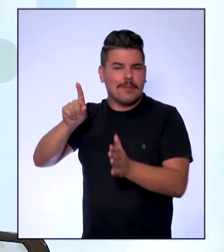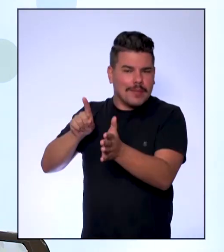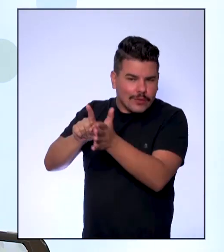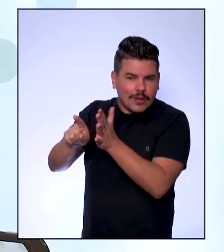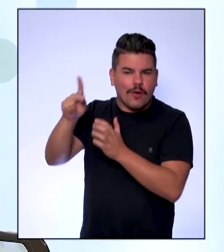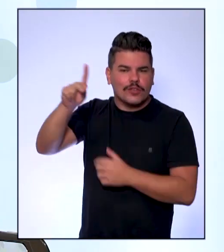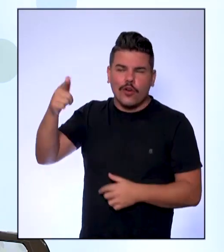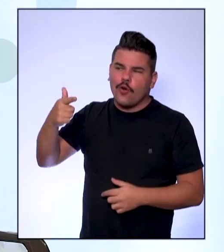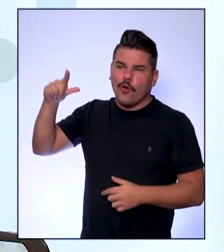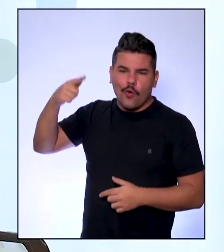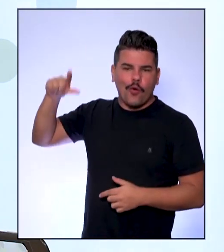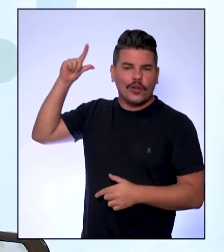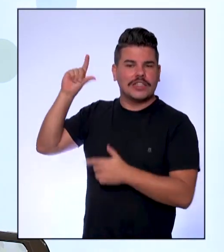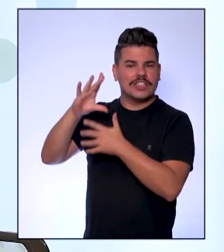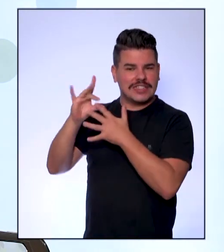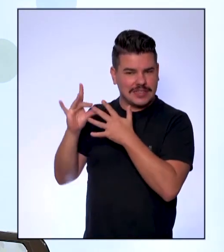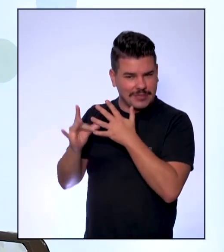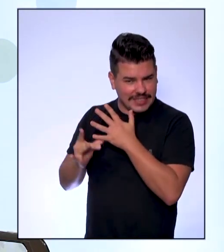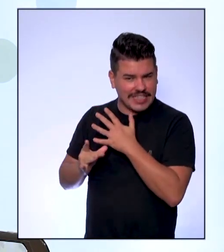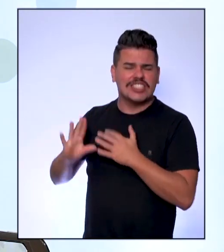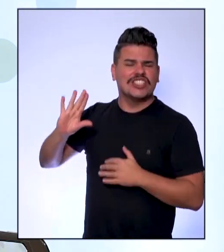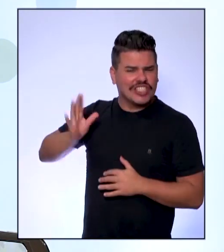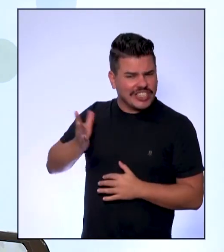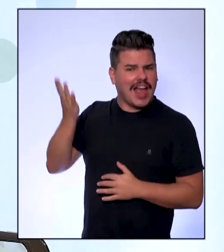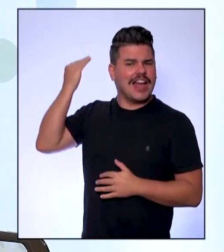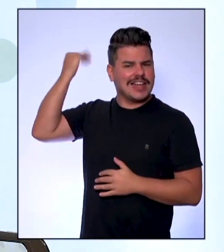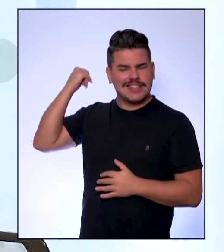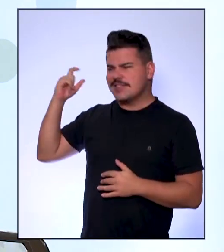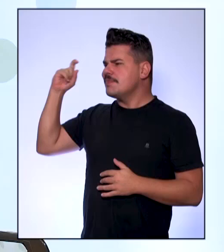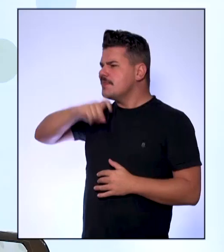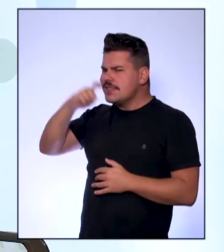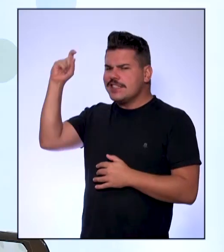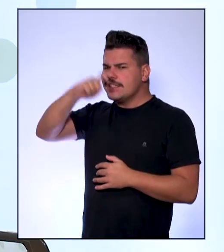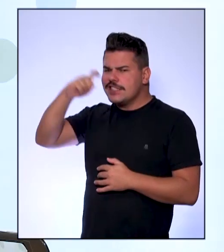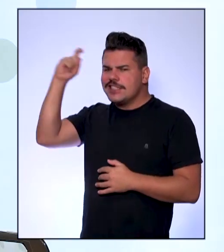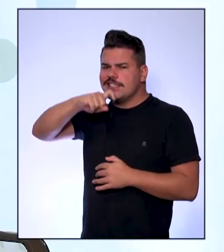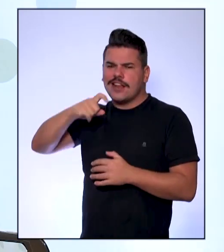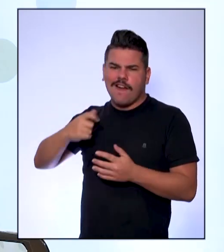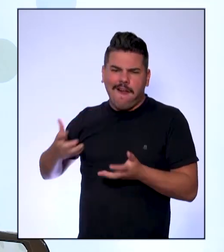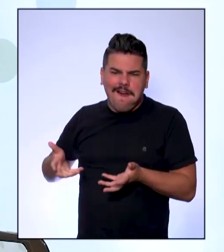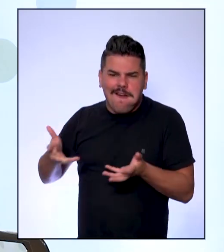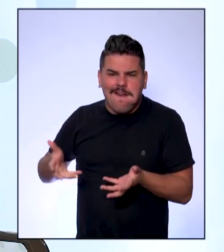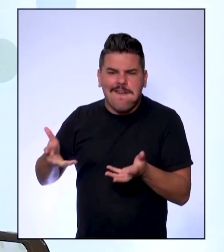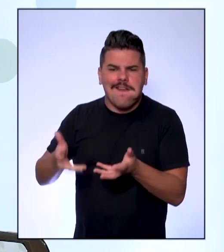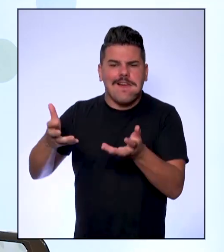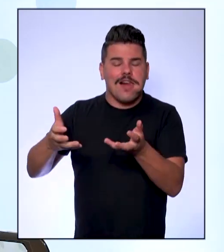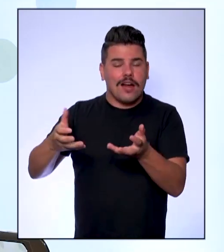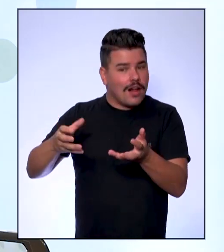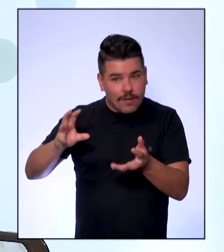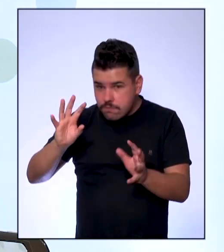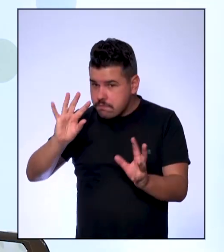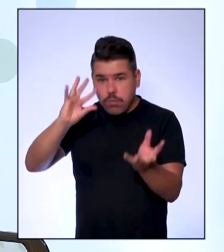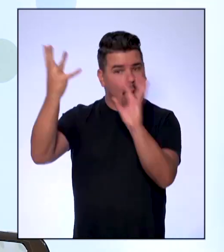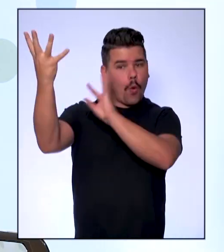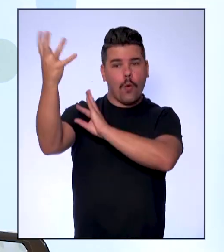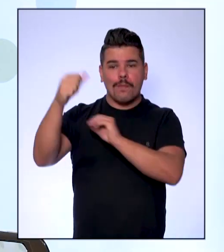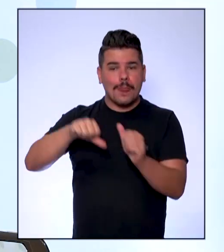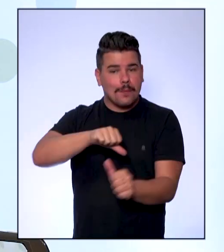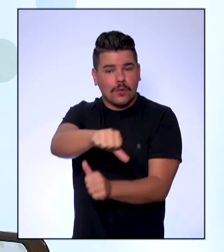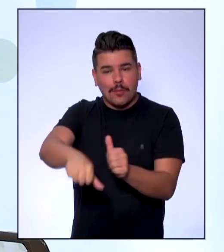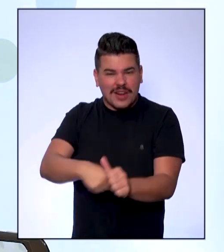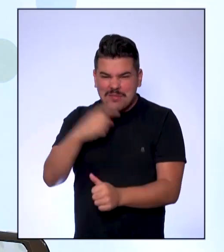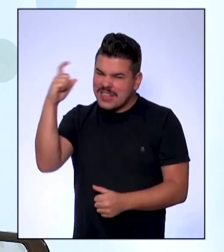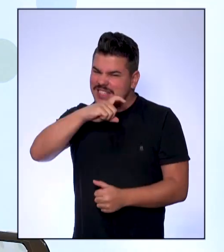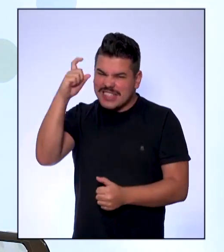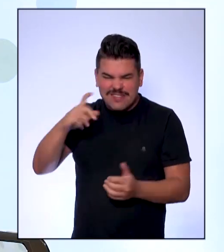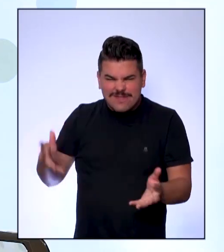ver que já houveram boatos ou coisas que mudaram, às vezes, o rumo da história, ou mudaram o rumo de alguma coisa por justamente terem espalhado